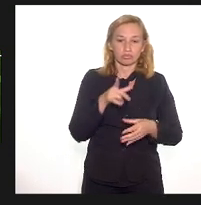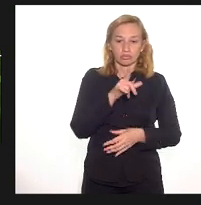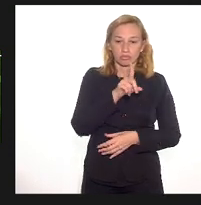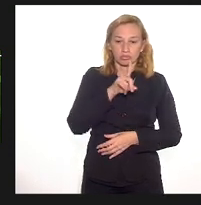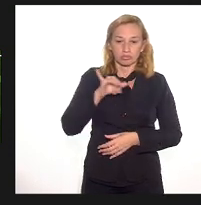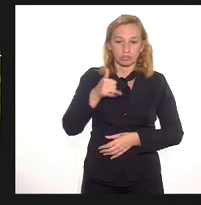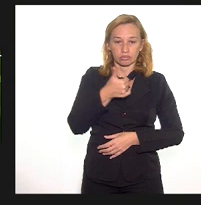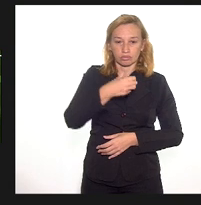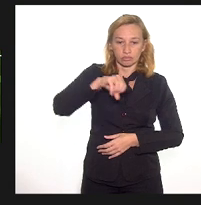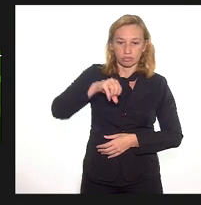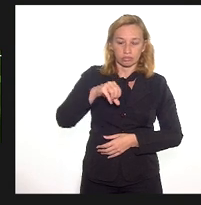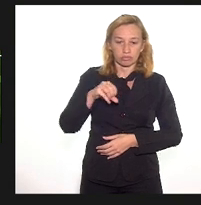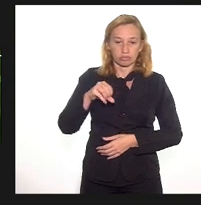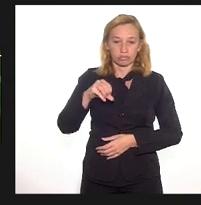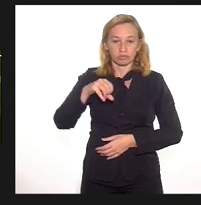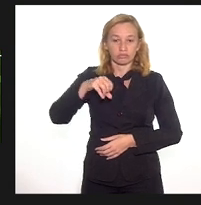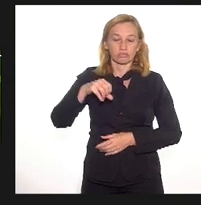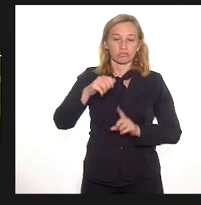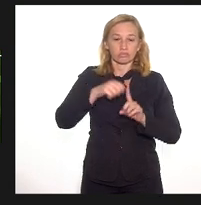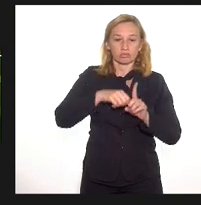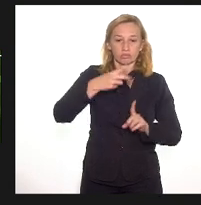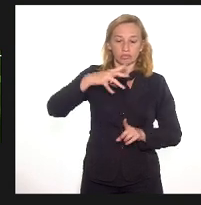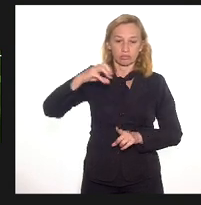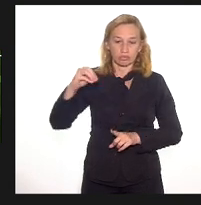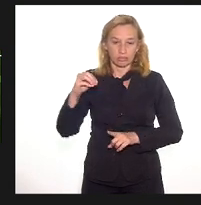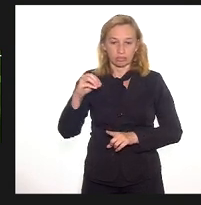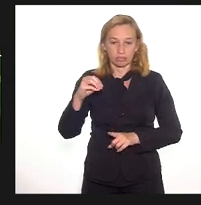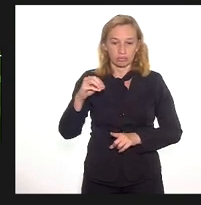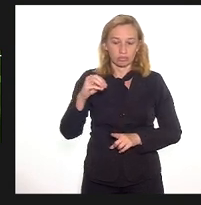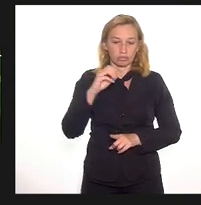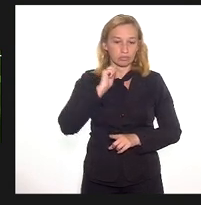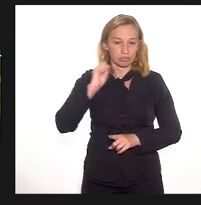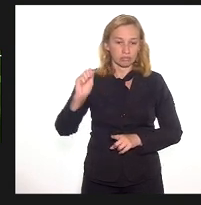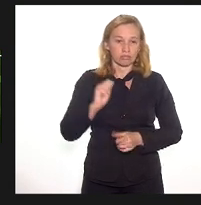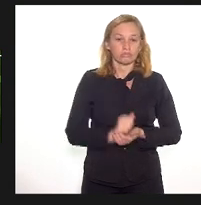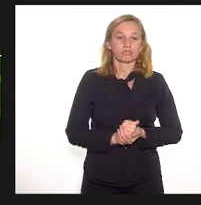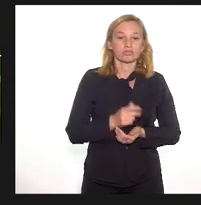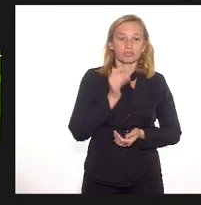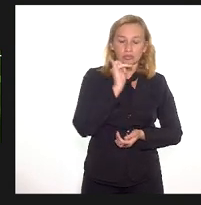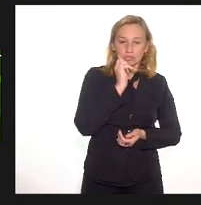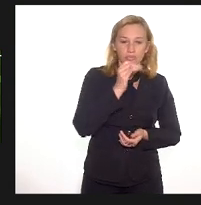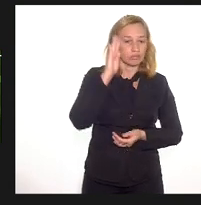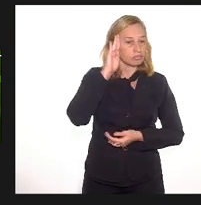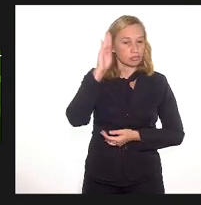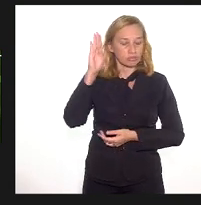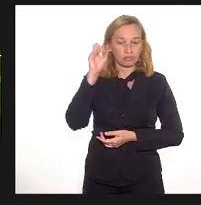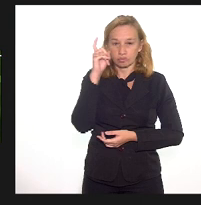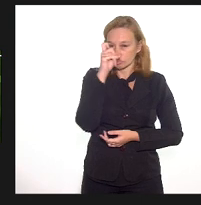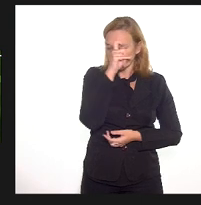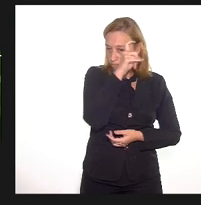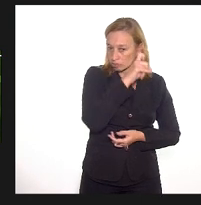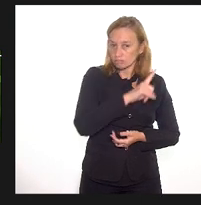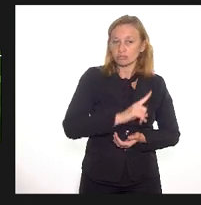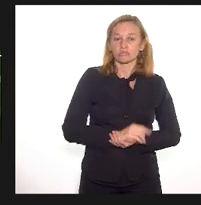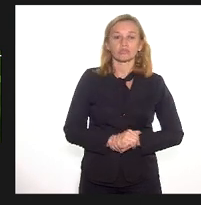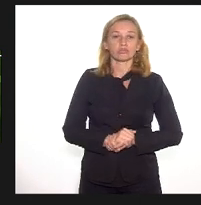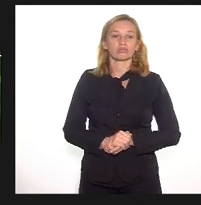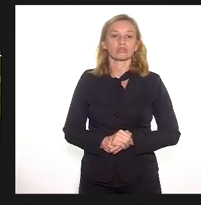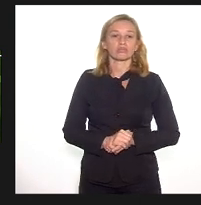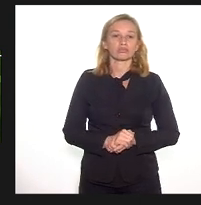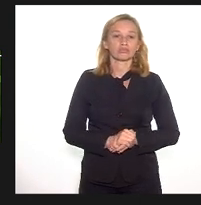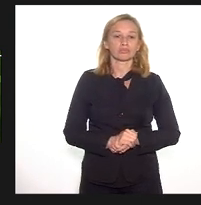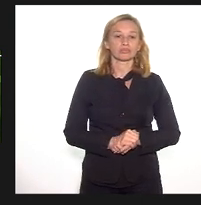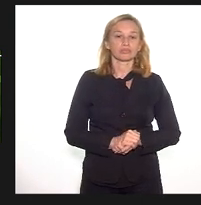de abril, onde foram relatadas aos senhores e senhoras as principais dificuldades